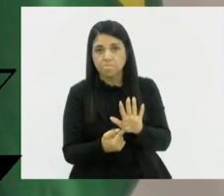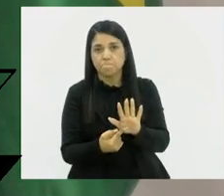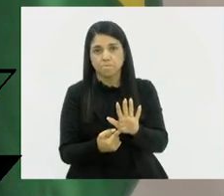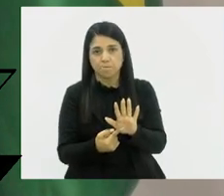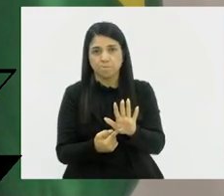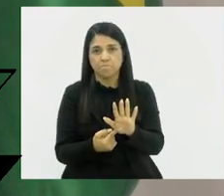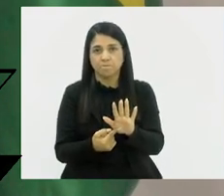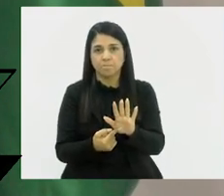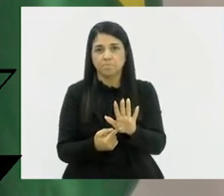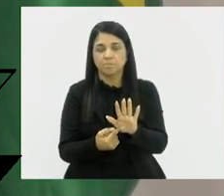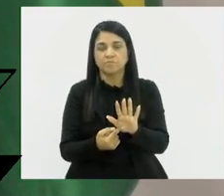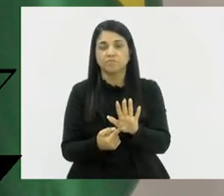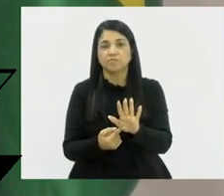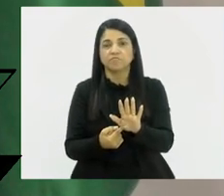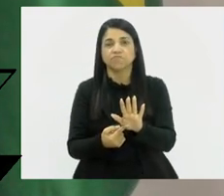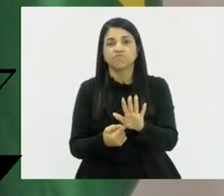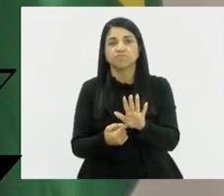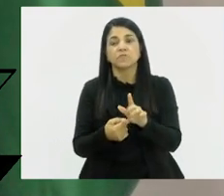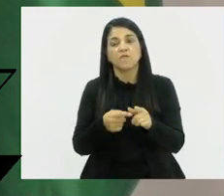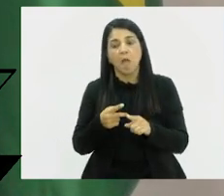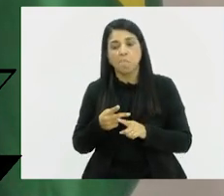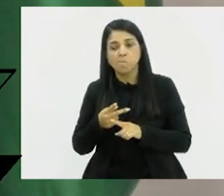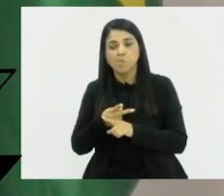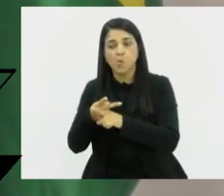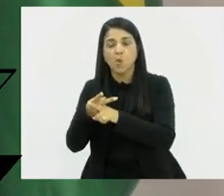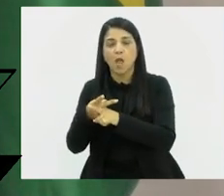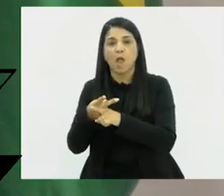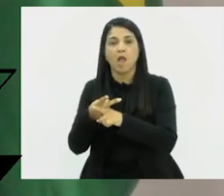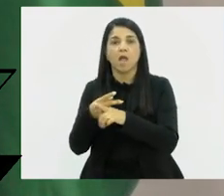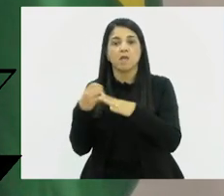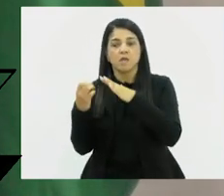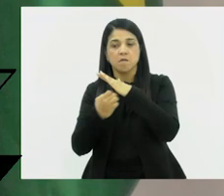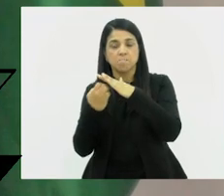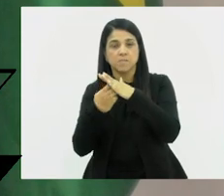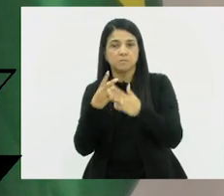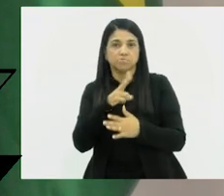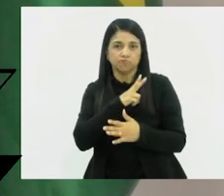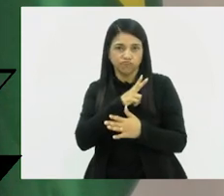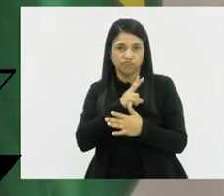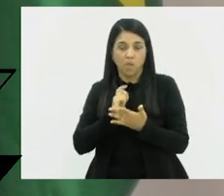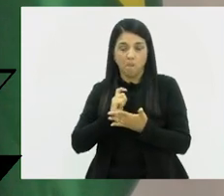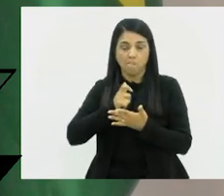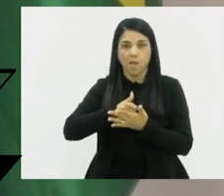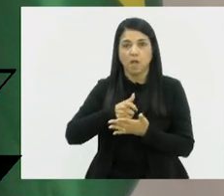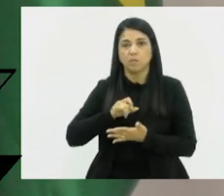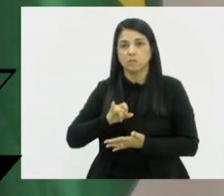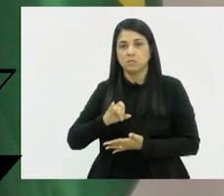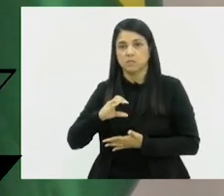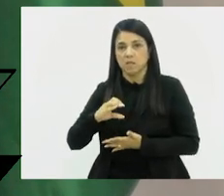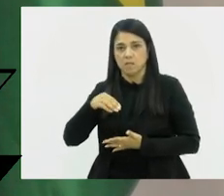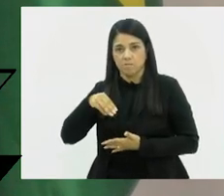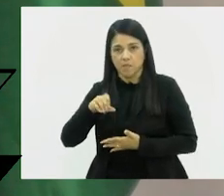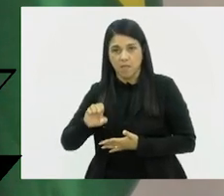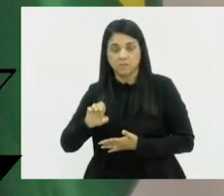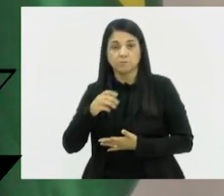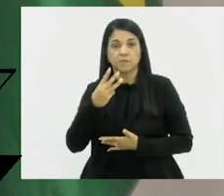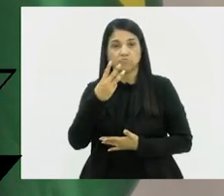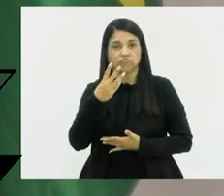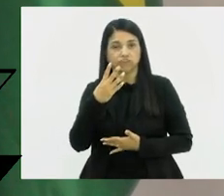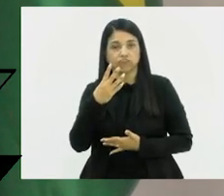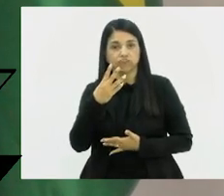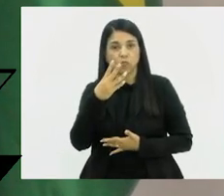que a gente vai buscar no mercado privado, aquelas empresas que pagam muito ICMS, para poder descontar 4% e